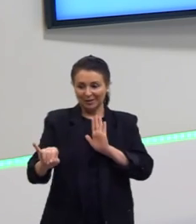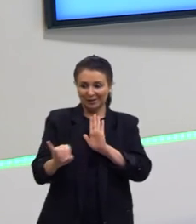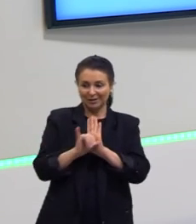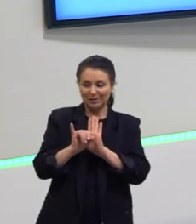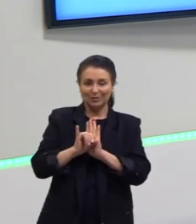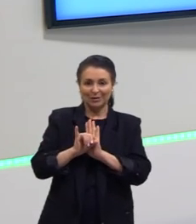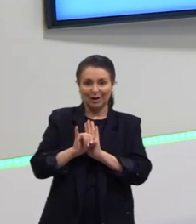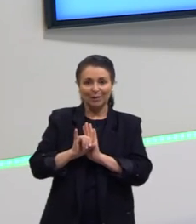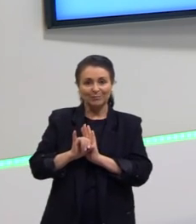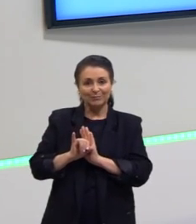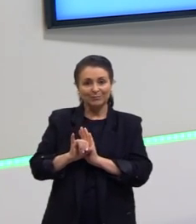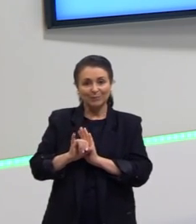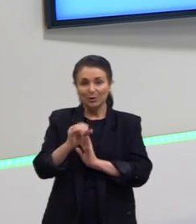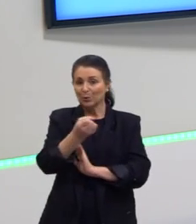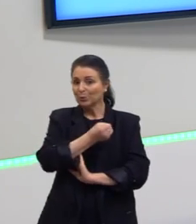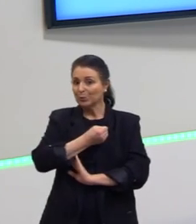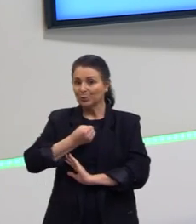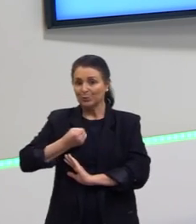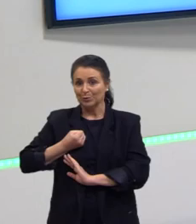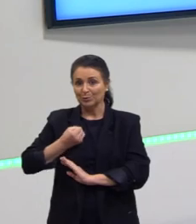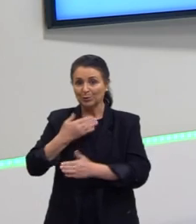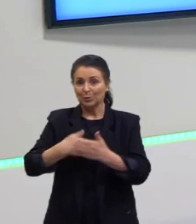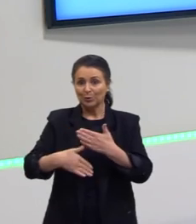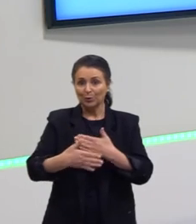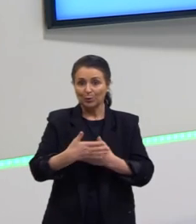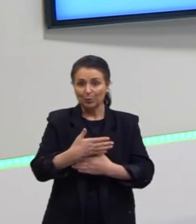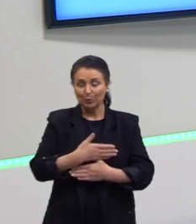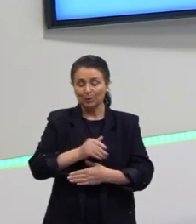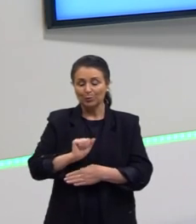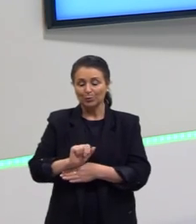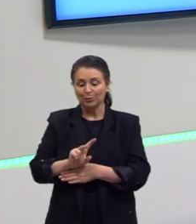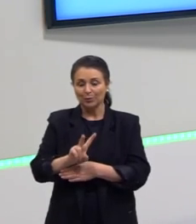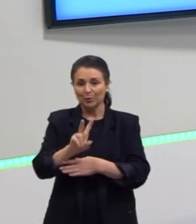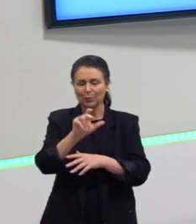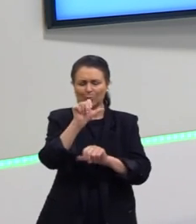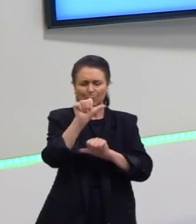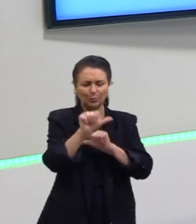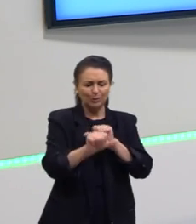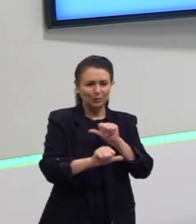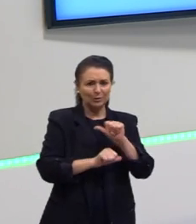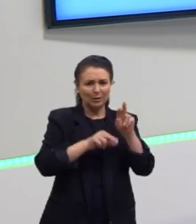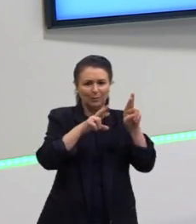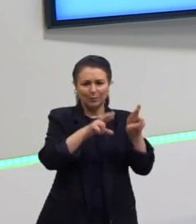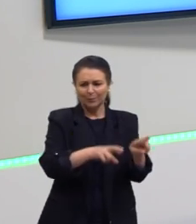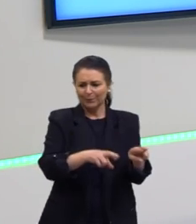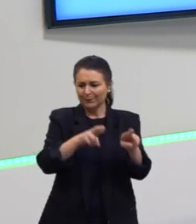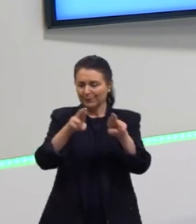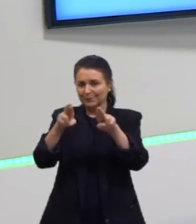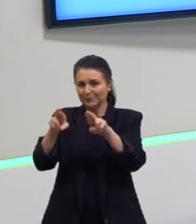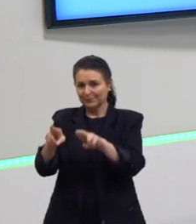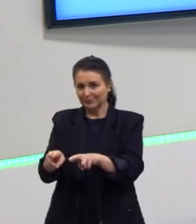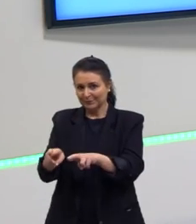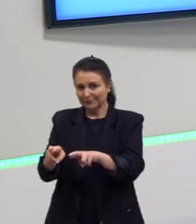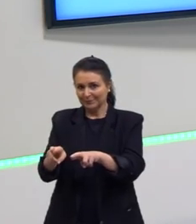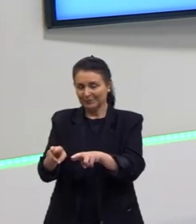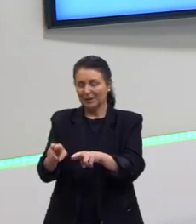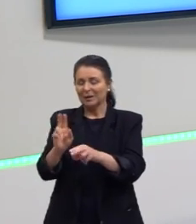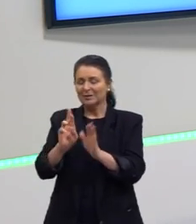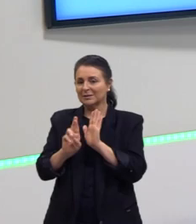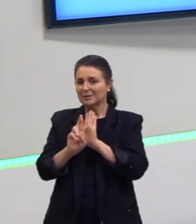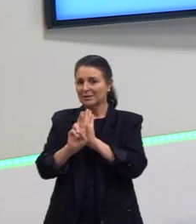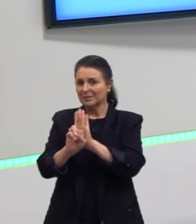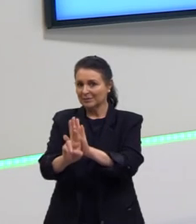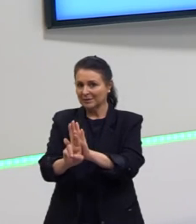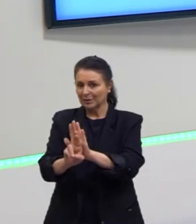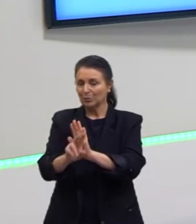esses valores né aqui todos os valores né ali as mudanças de uma região para outra estava representado